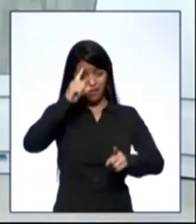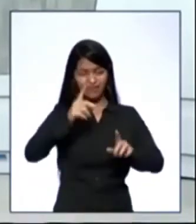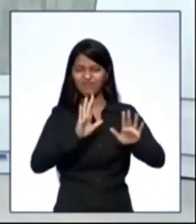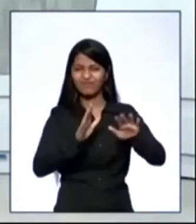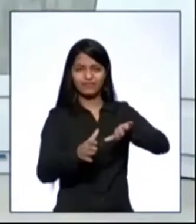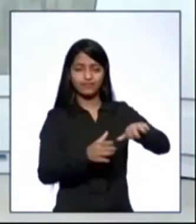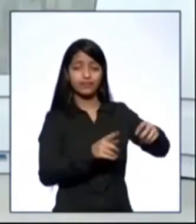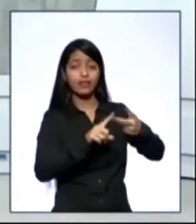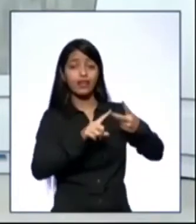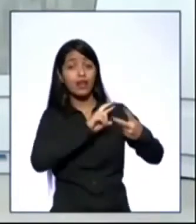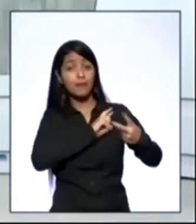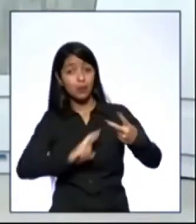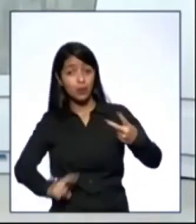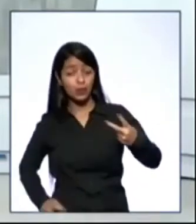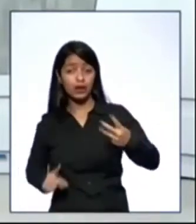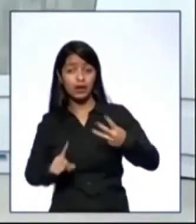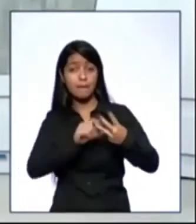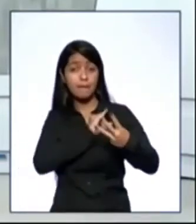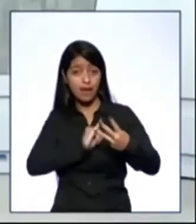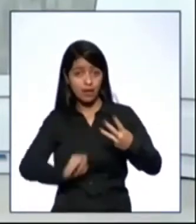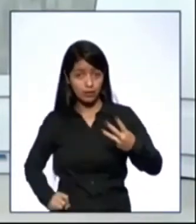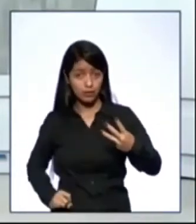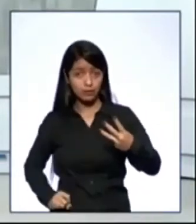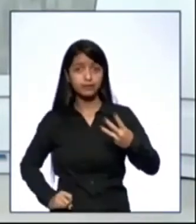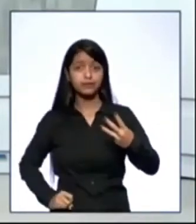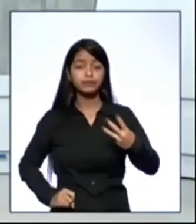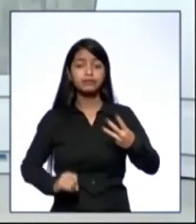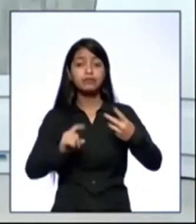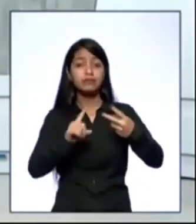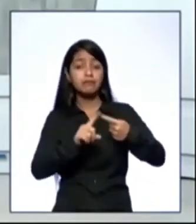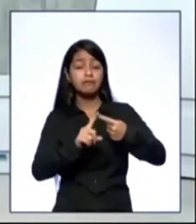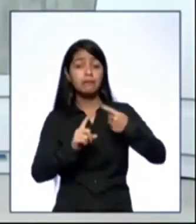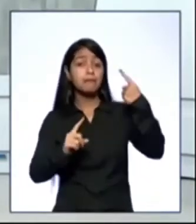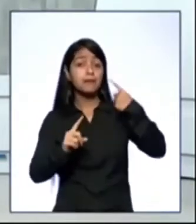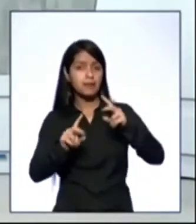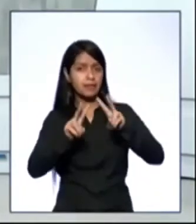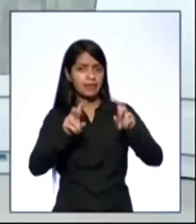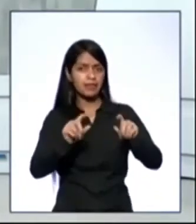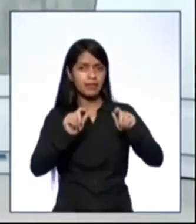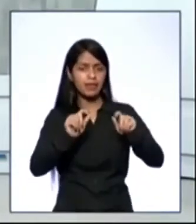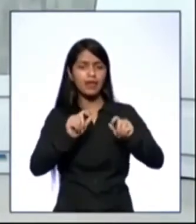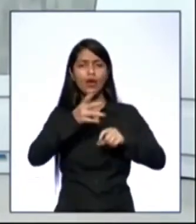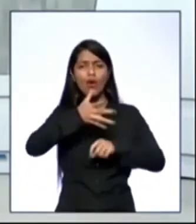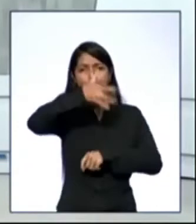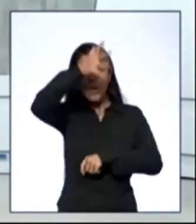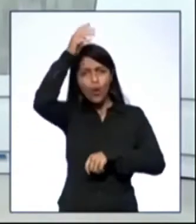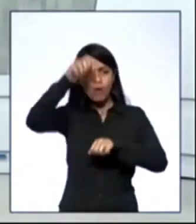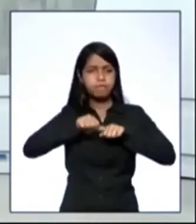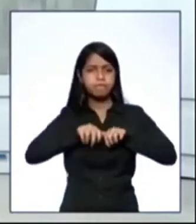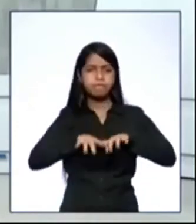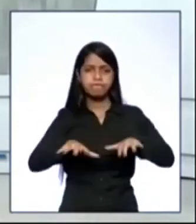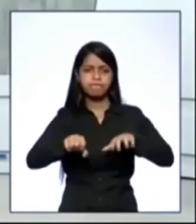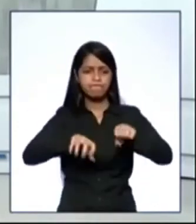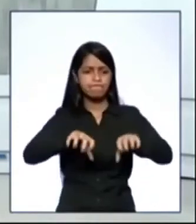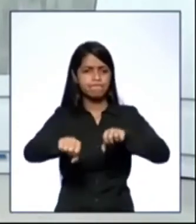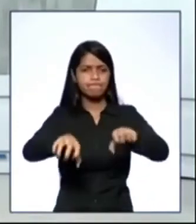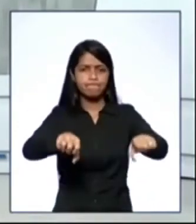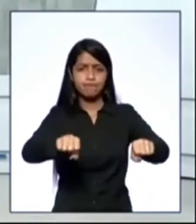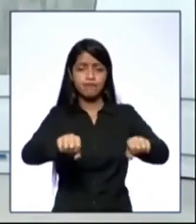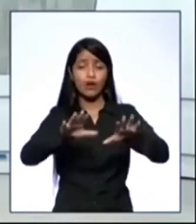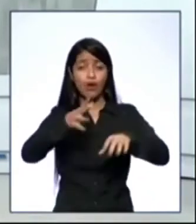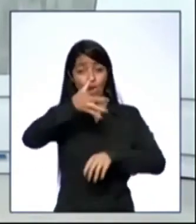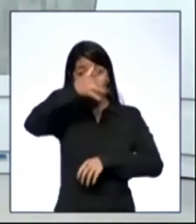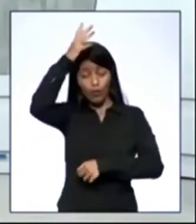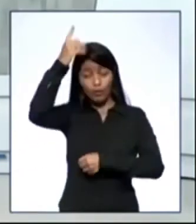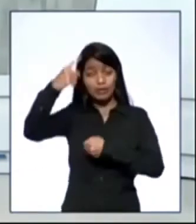república e império. Primeiro assunto, o expansionismo romano, a história de Roma aumentar de tamanho. Gente, Roma é uma cidade